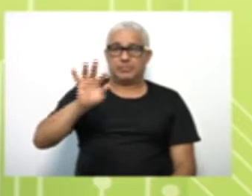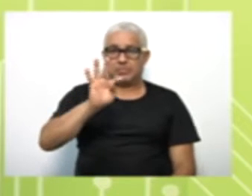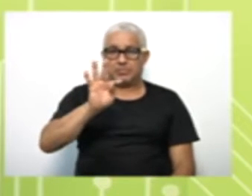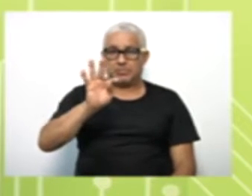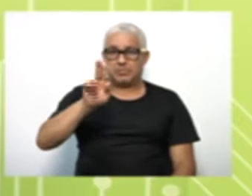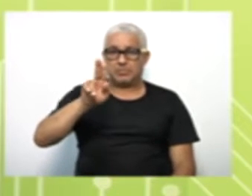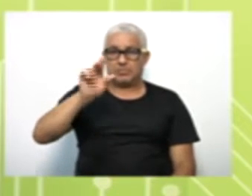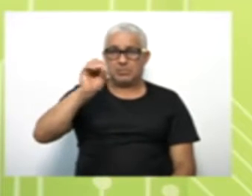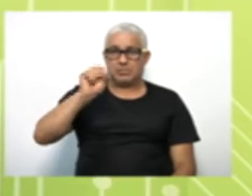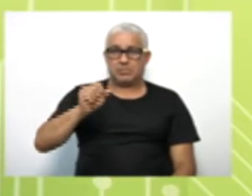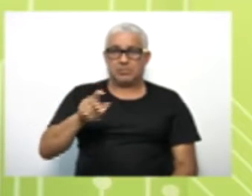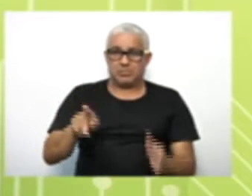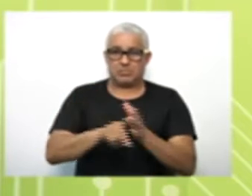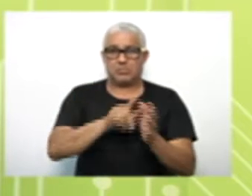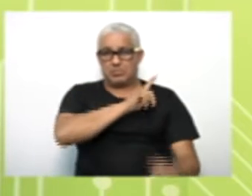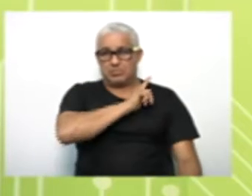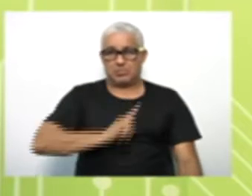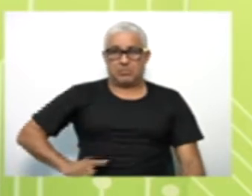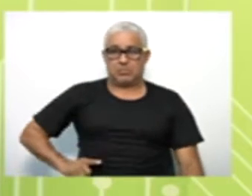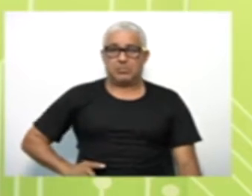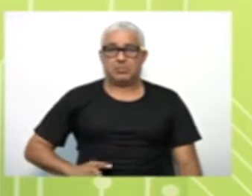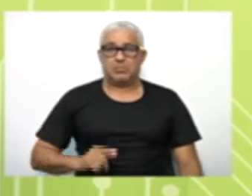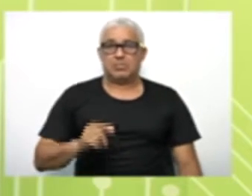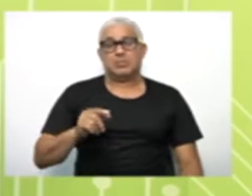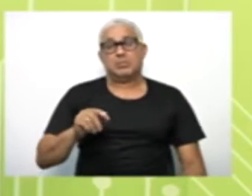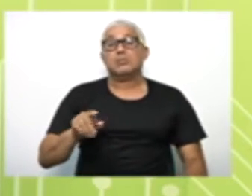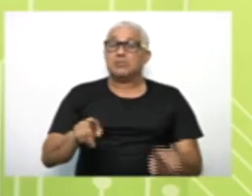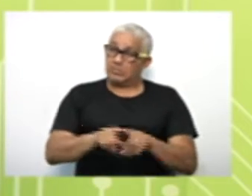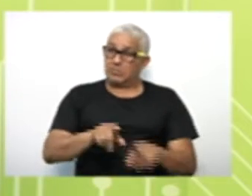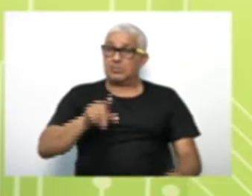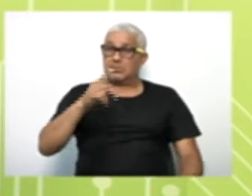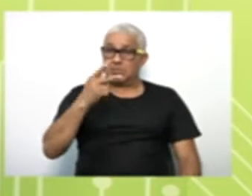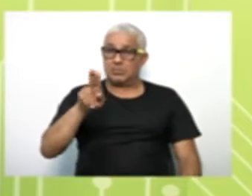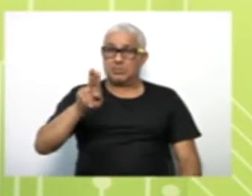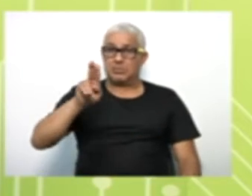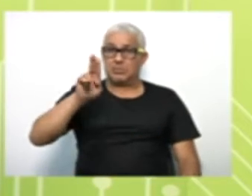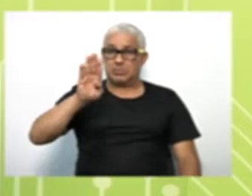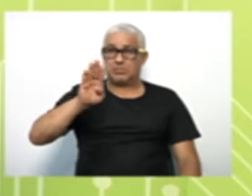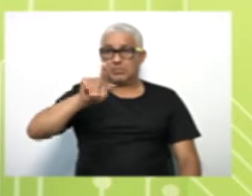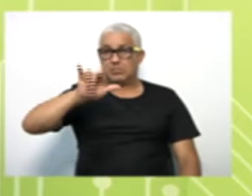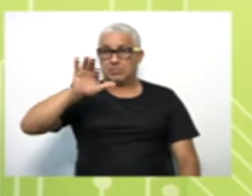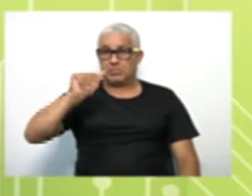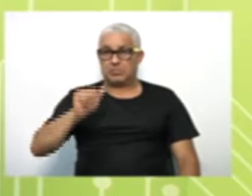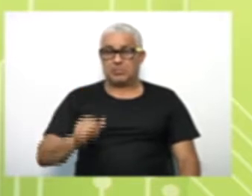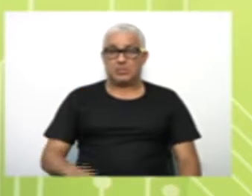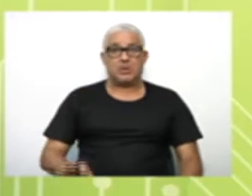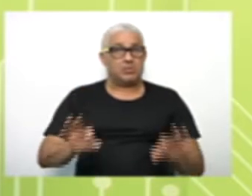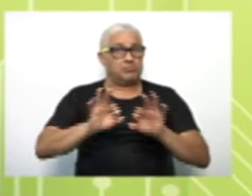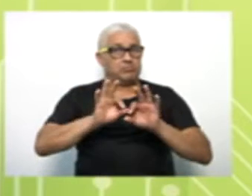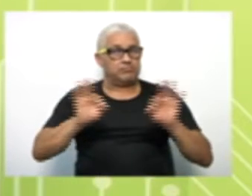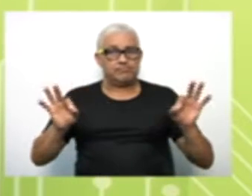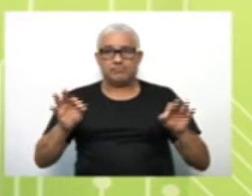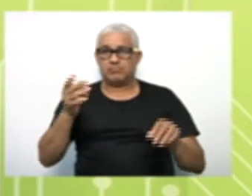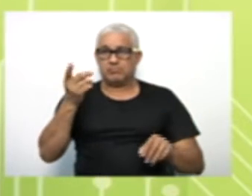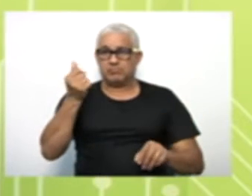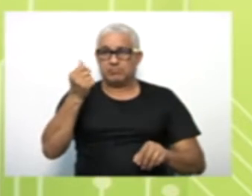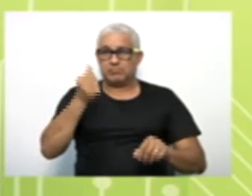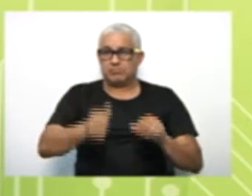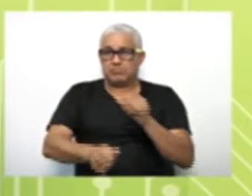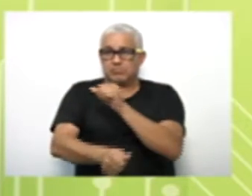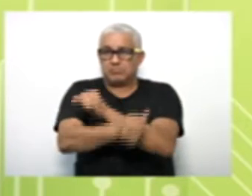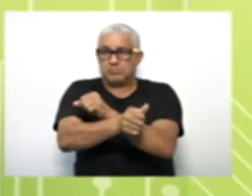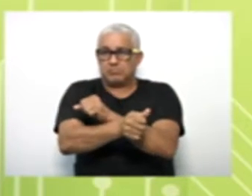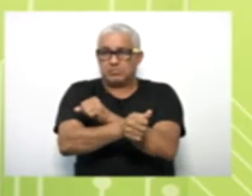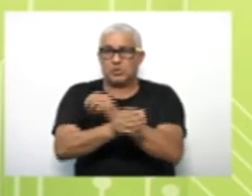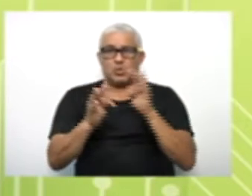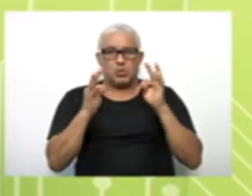dívida pública, eles também são excelentes investimentos, né? Mas você precisa compreender que esses investimentos todos que